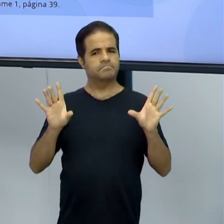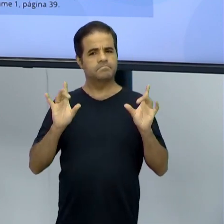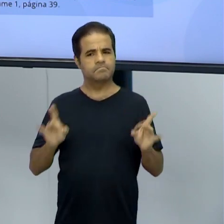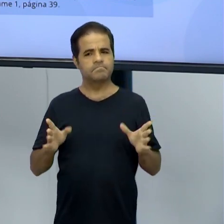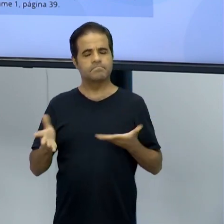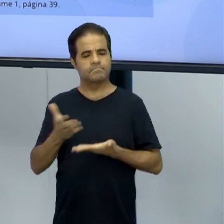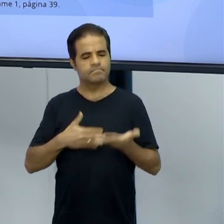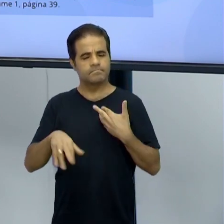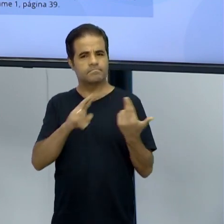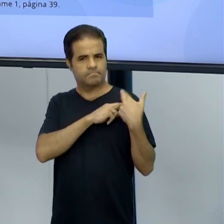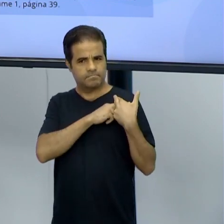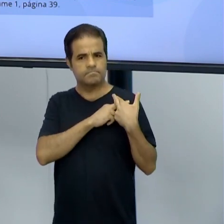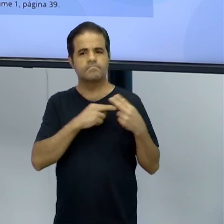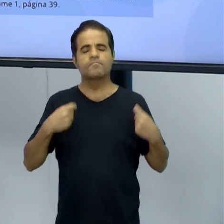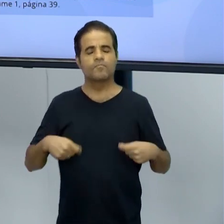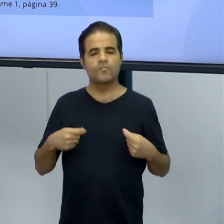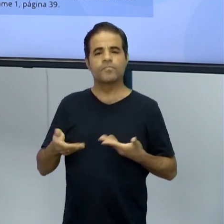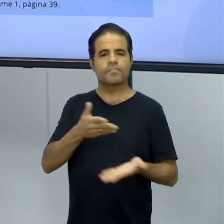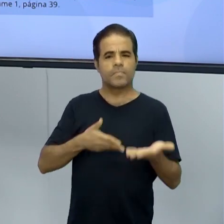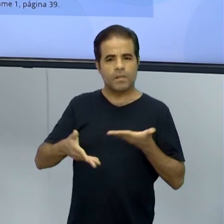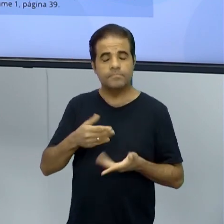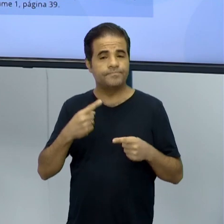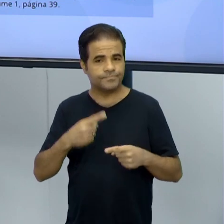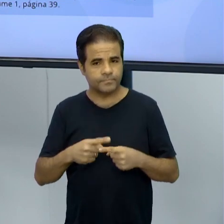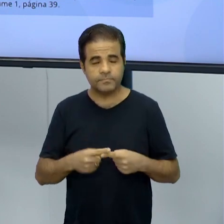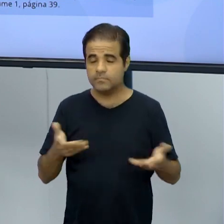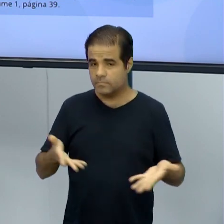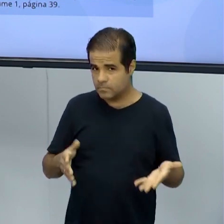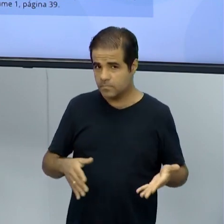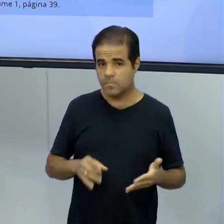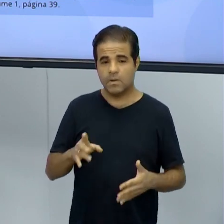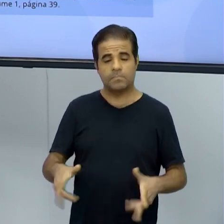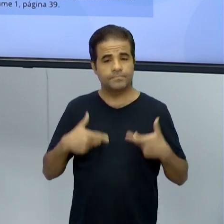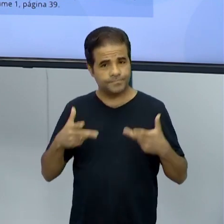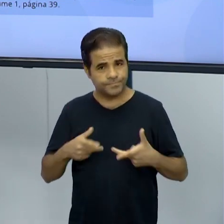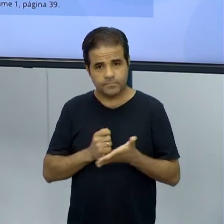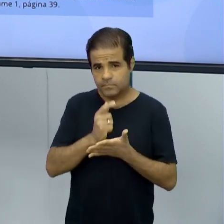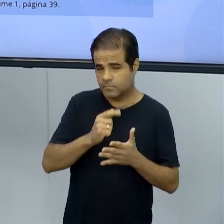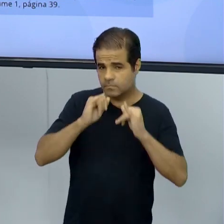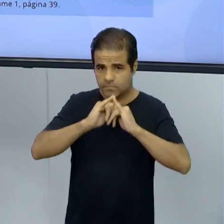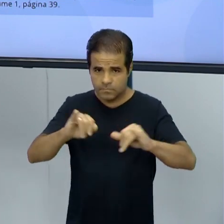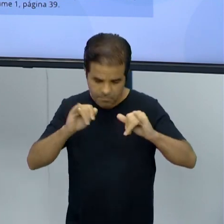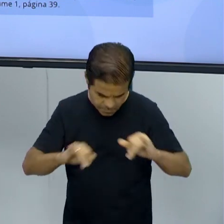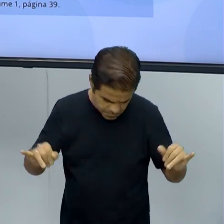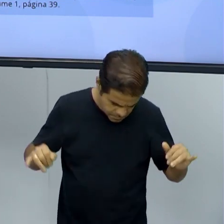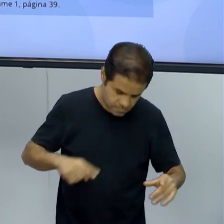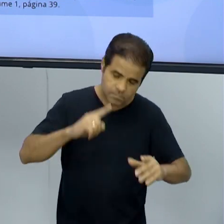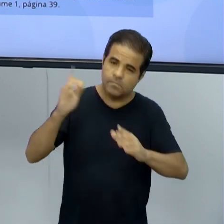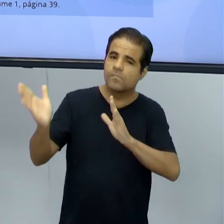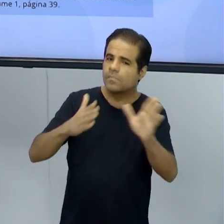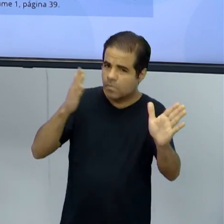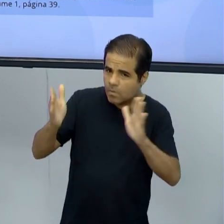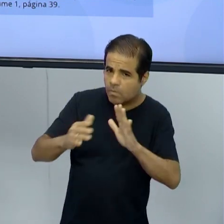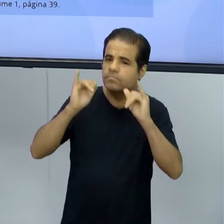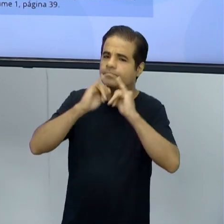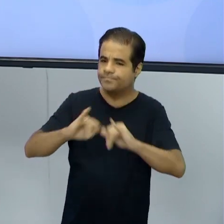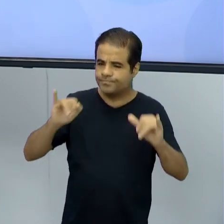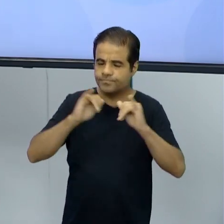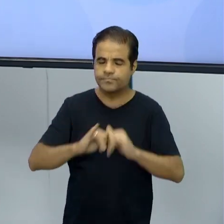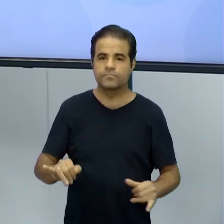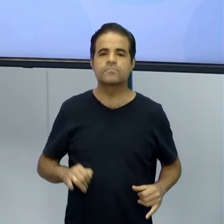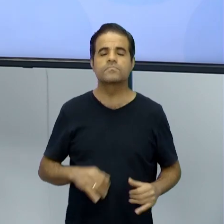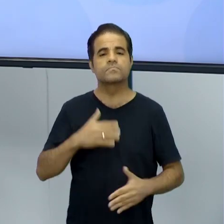específico, bem responsável em relação a isso, porque hoje nós não somos apenas consumidores de notícias, somos produtores de